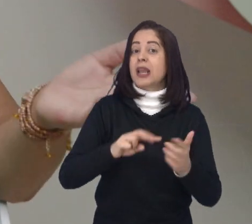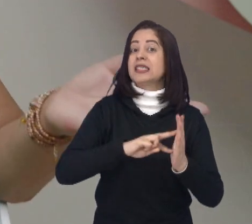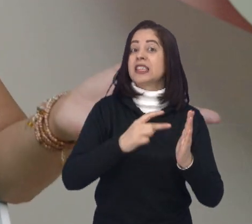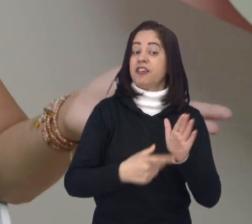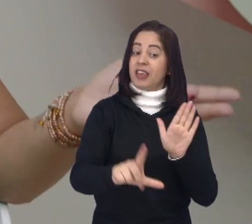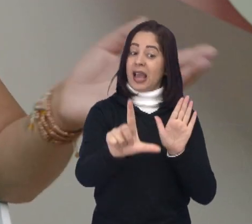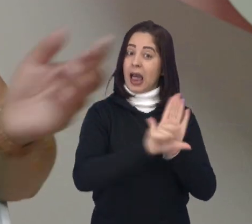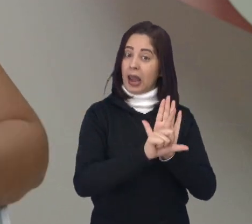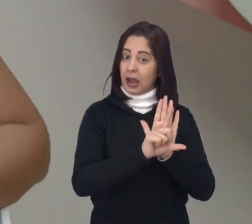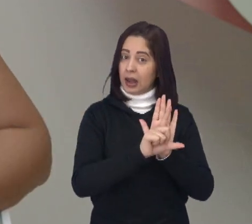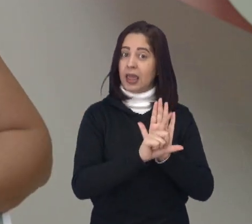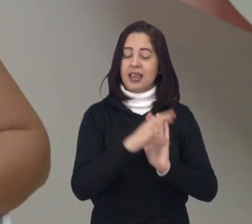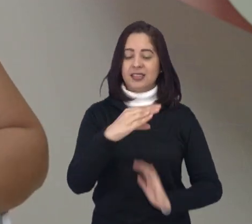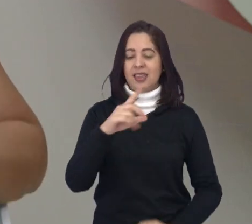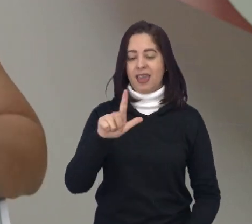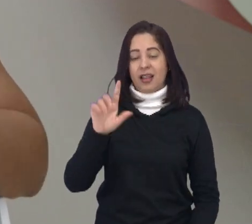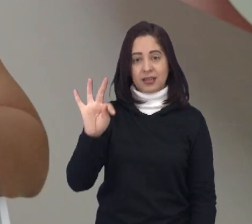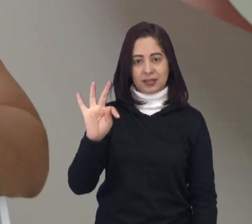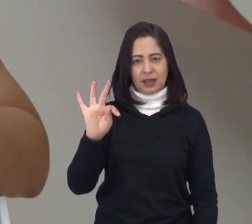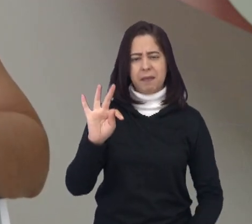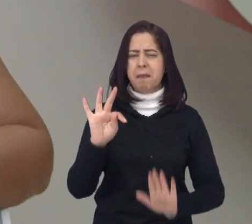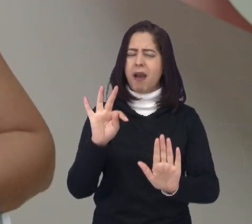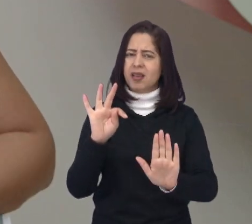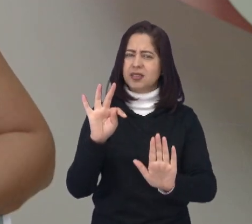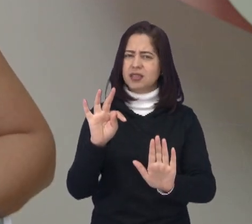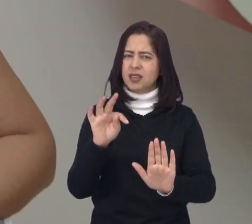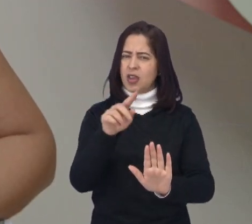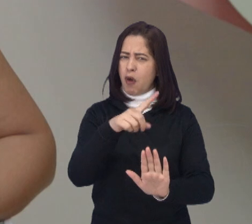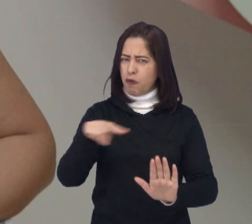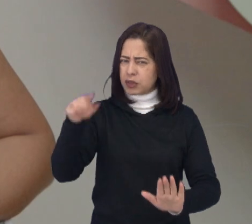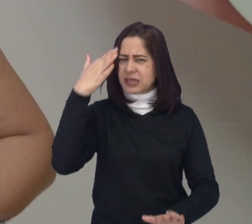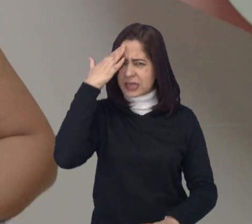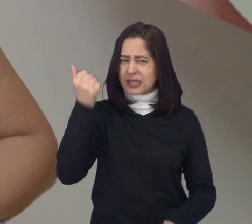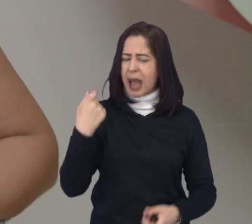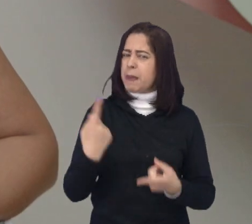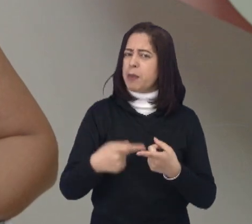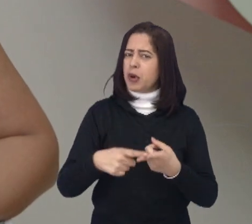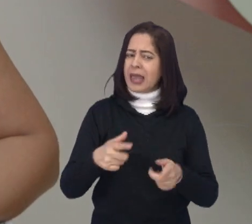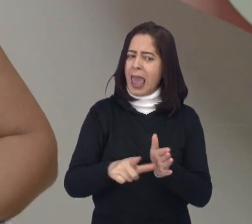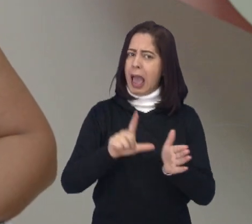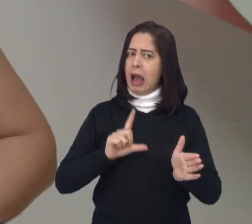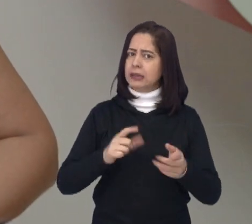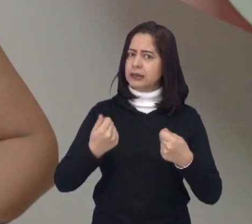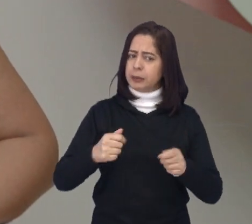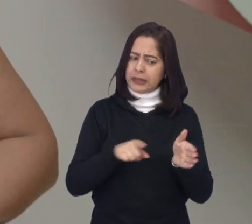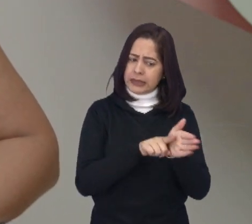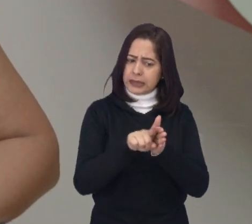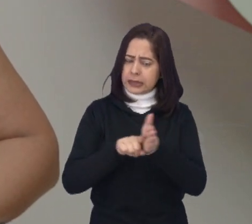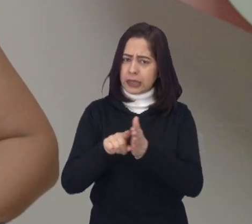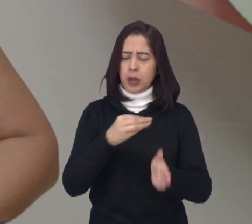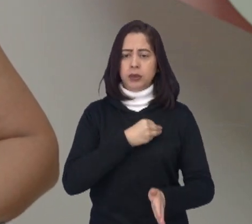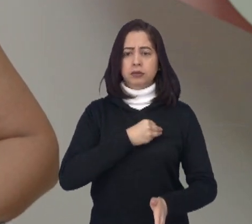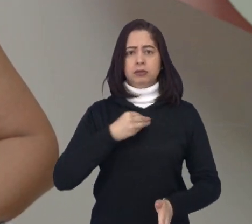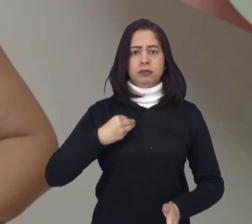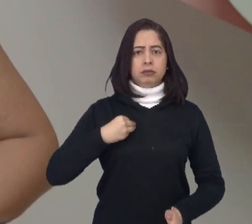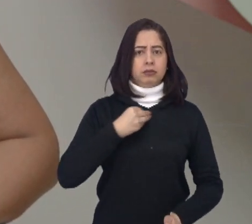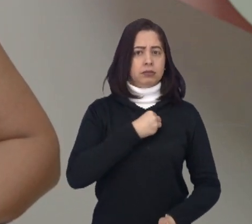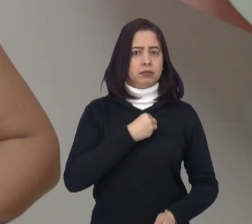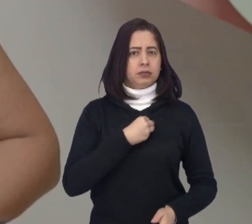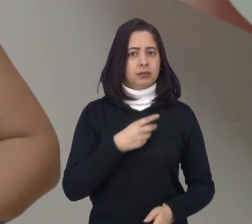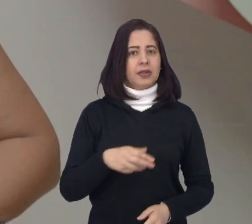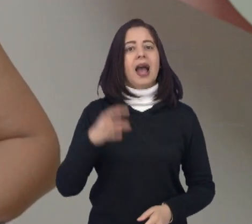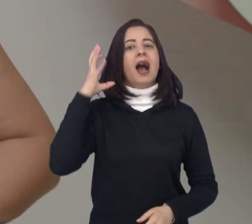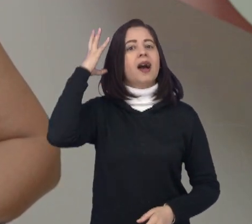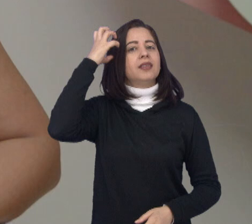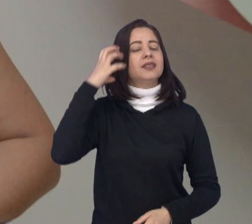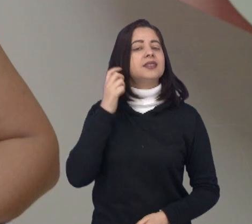a famosa CLT. Mas você sabe por que esse exame é feito? A repórter Fernanda Santos tem a resposta